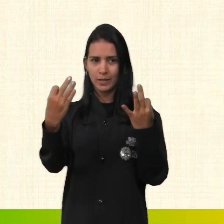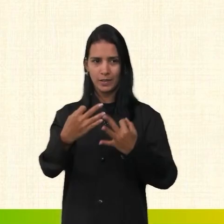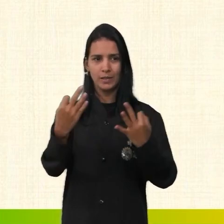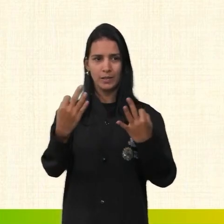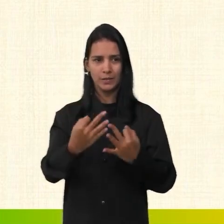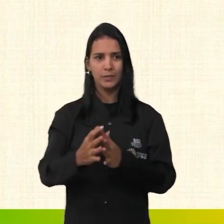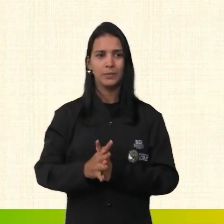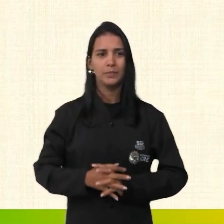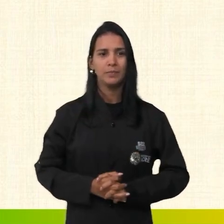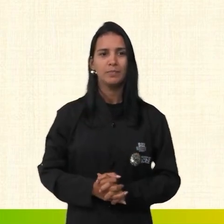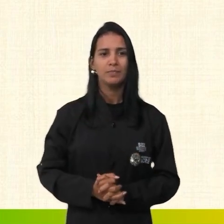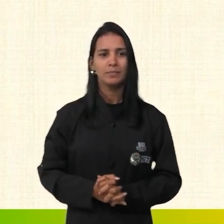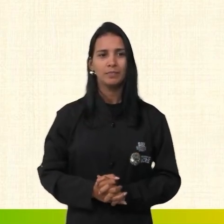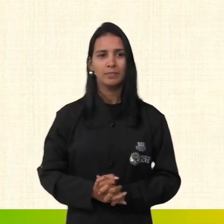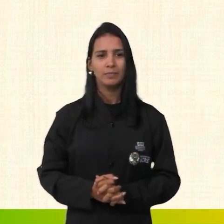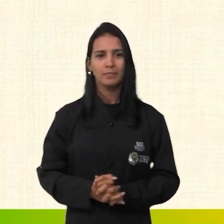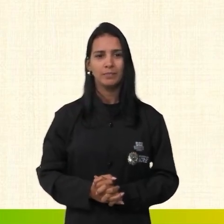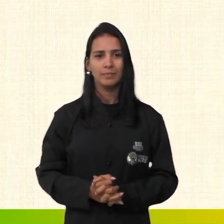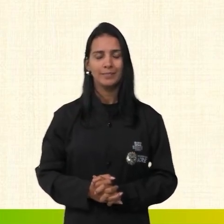correto.